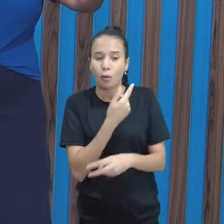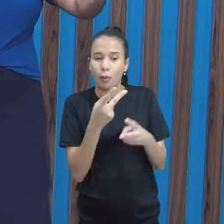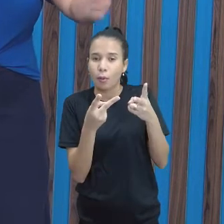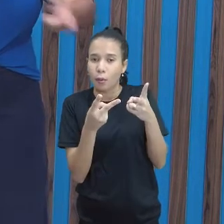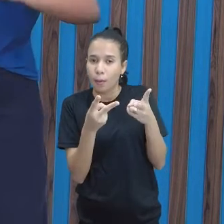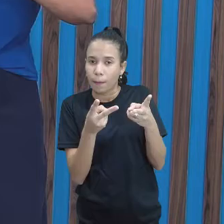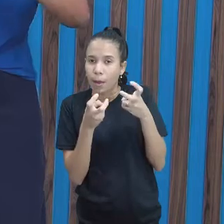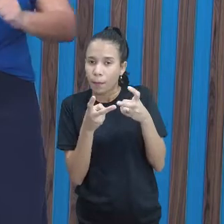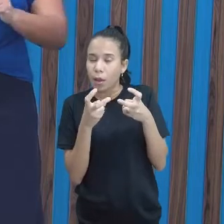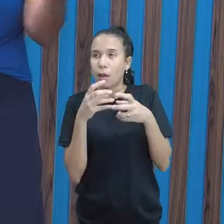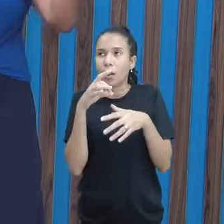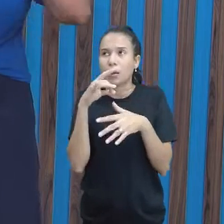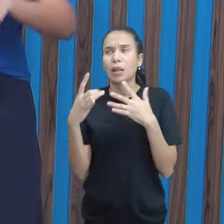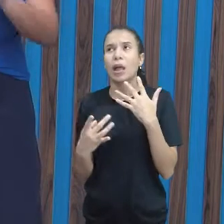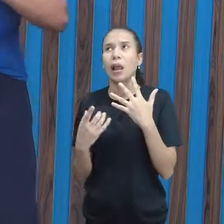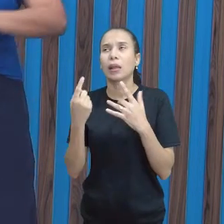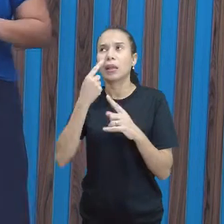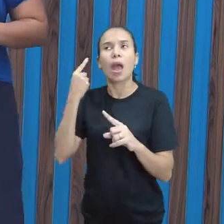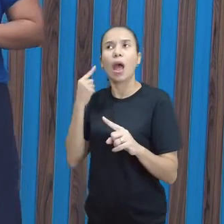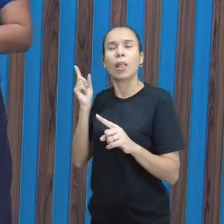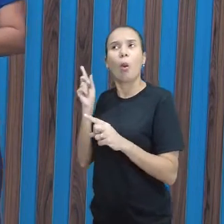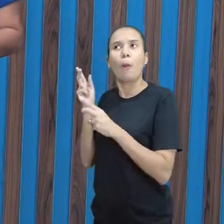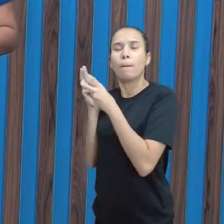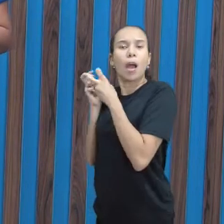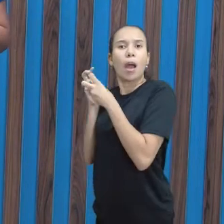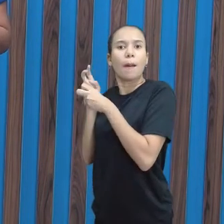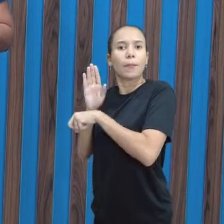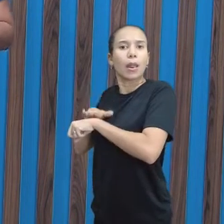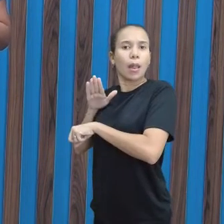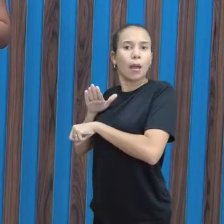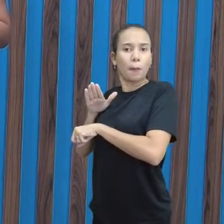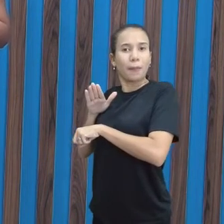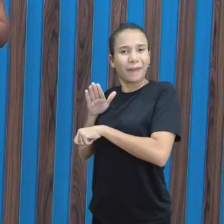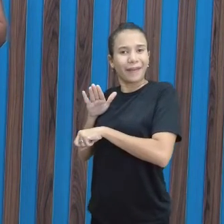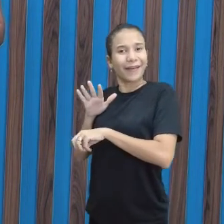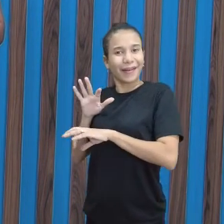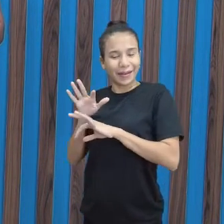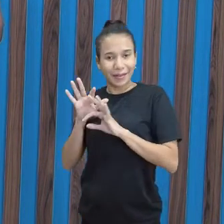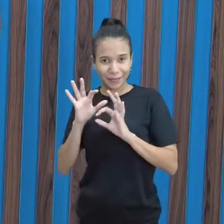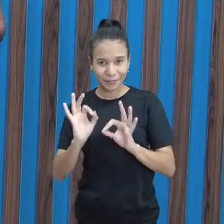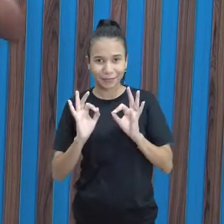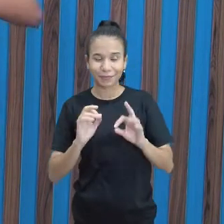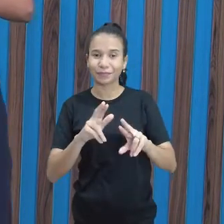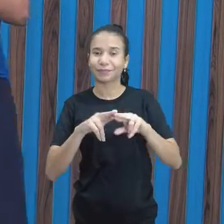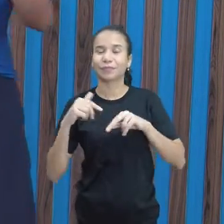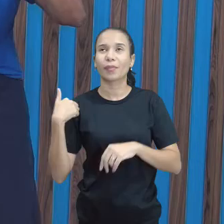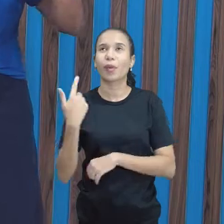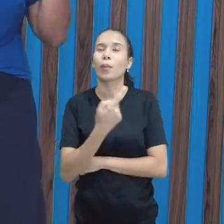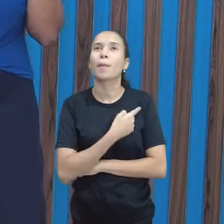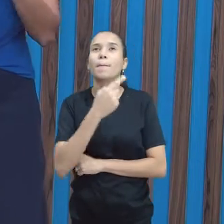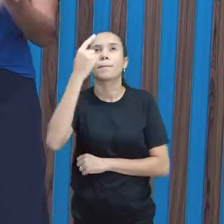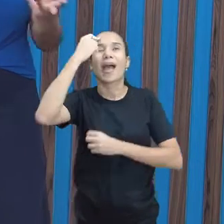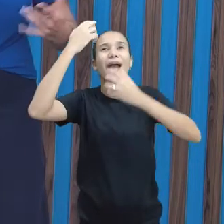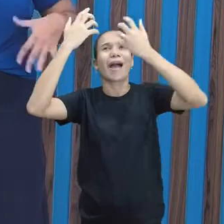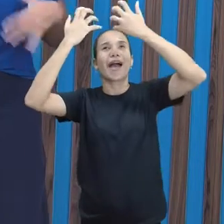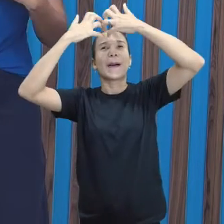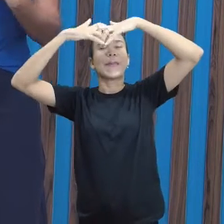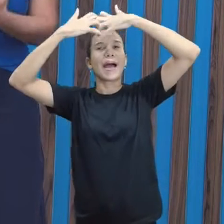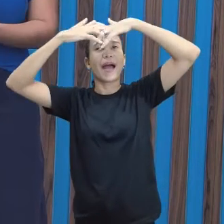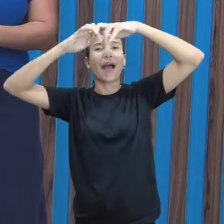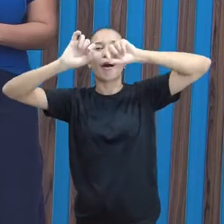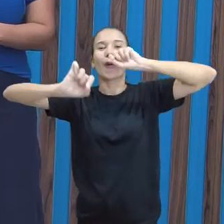perceber elementos que a gente não percebeu na vivência. Então, ó, vamos pensar um pouquinho aí sobre